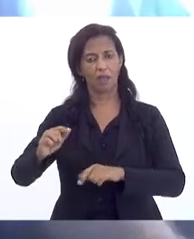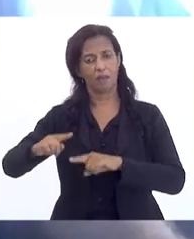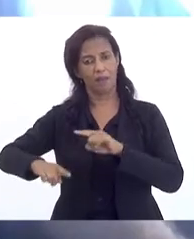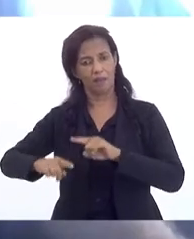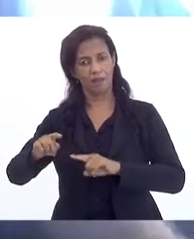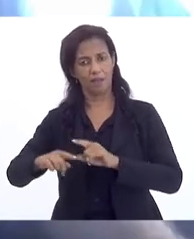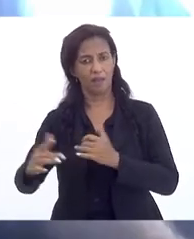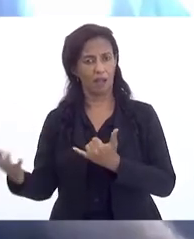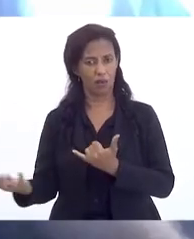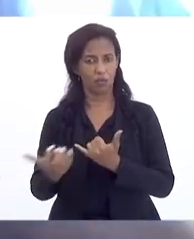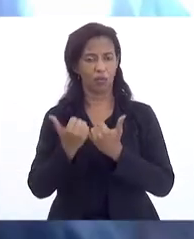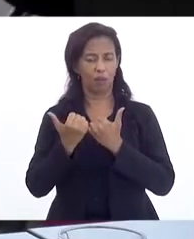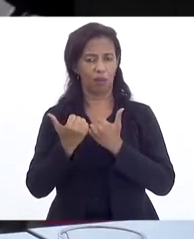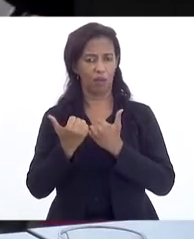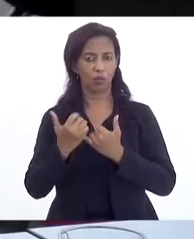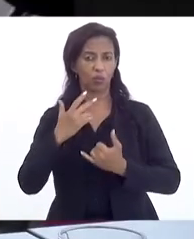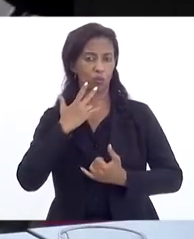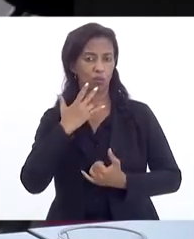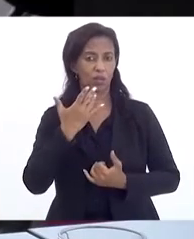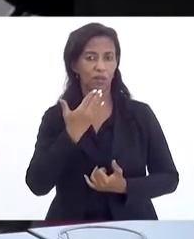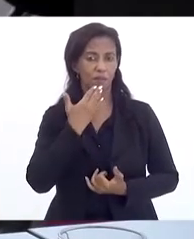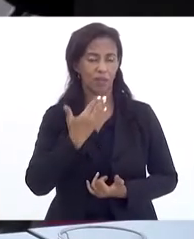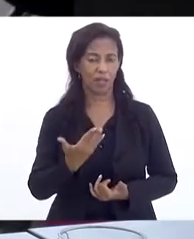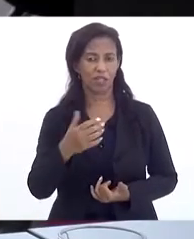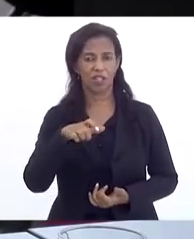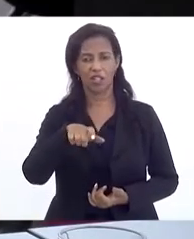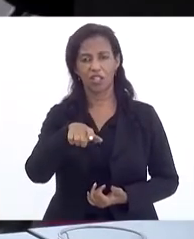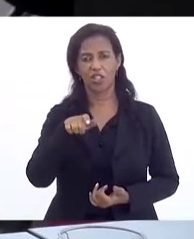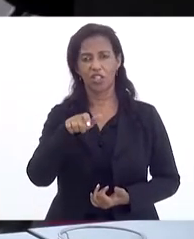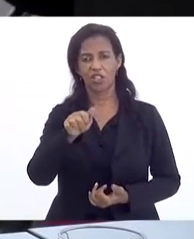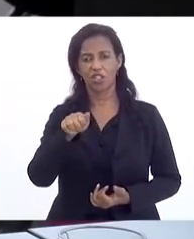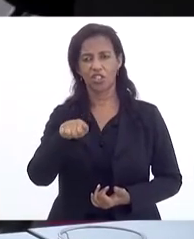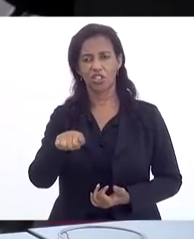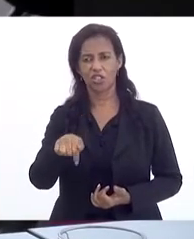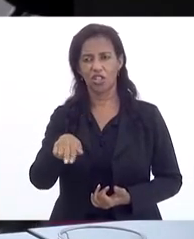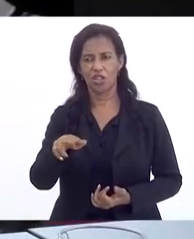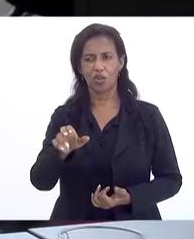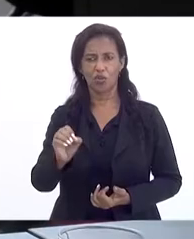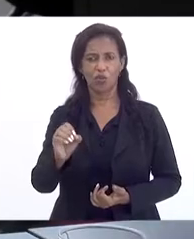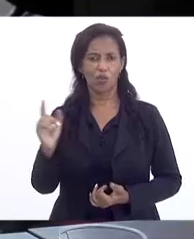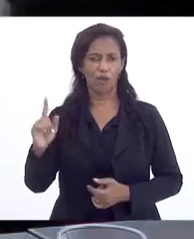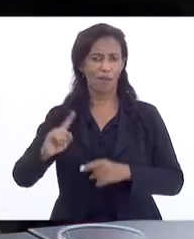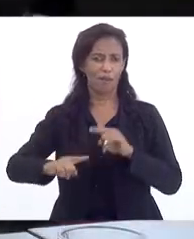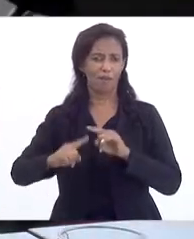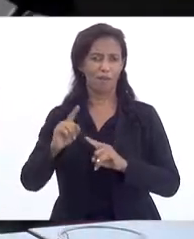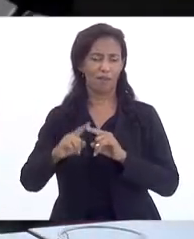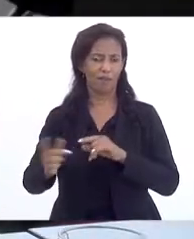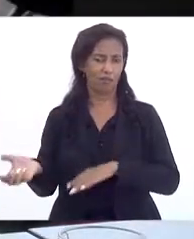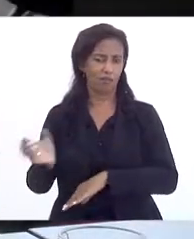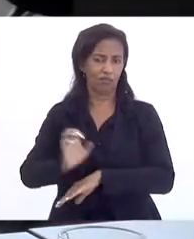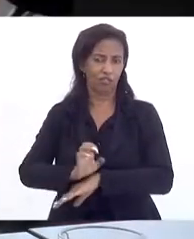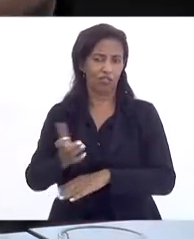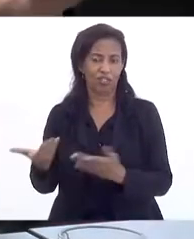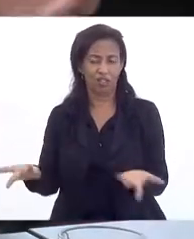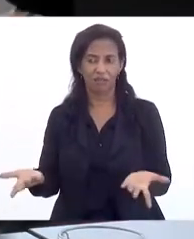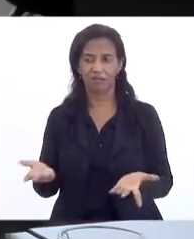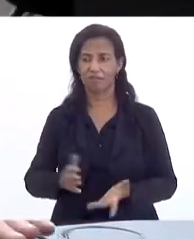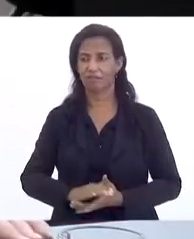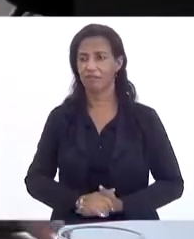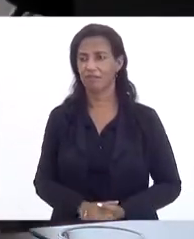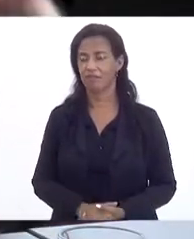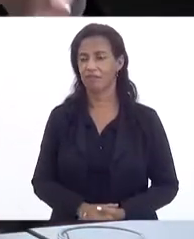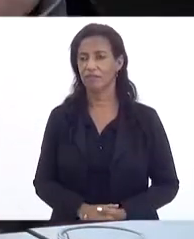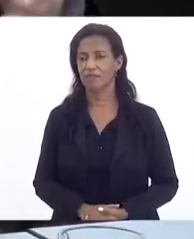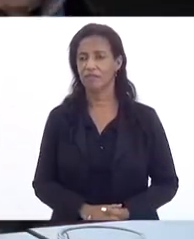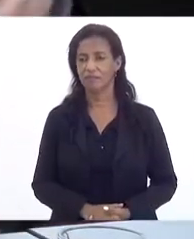o Átila Nunes propõe que Xangô é bem material do Estado, é uma entidade, enfim,